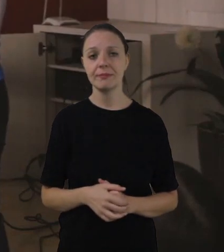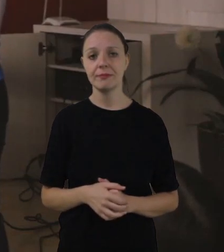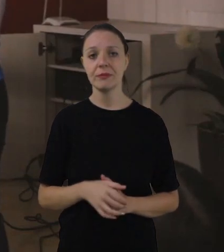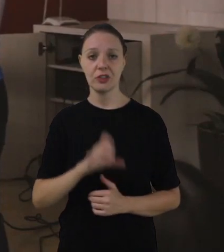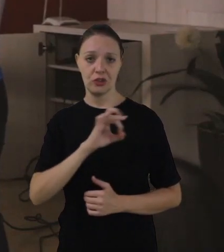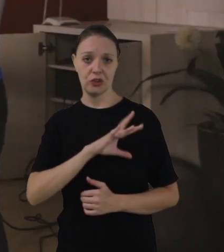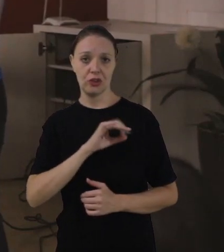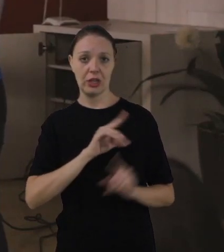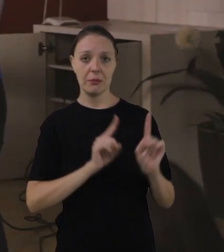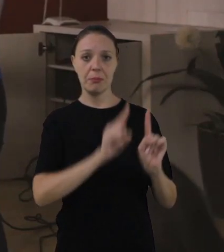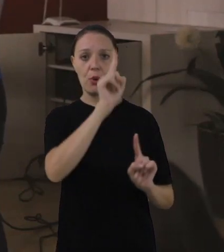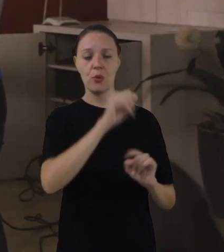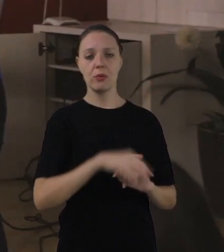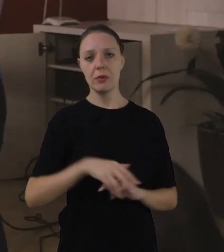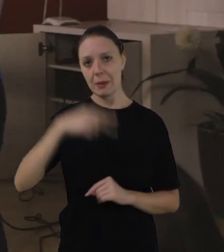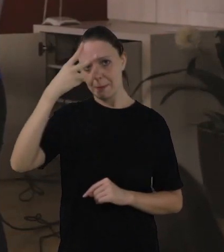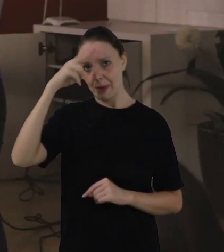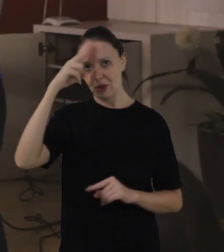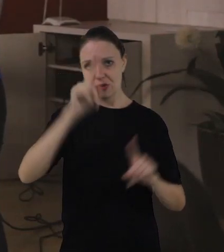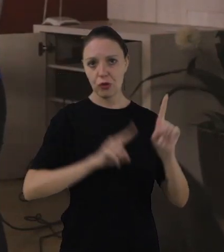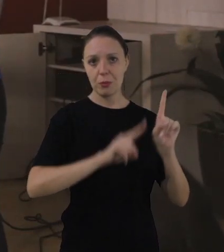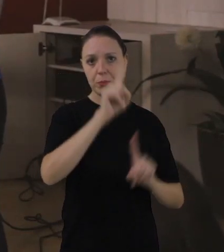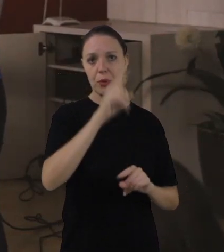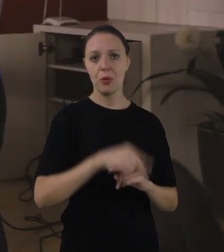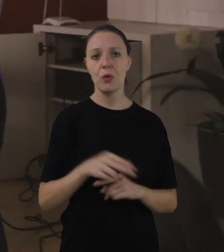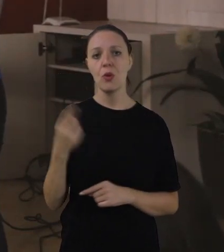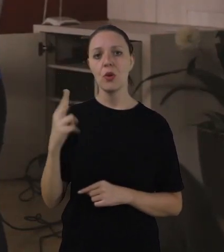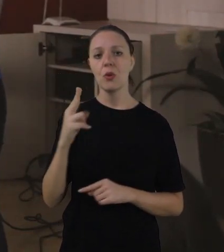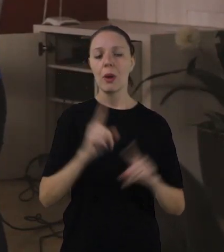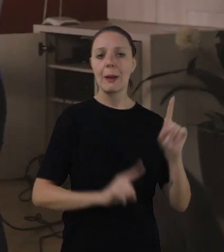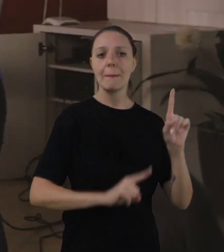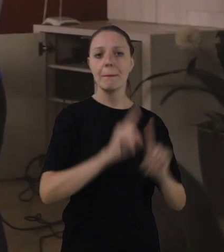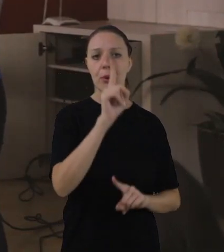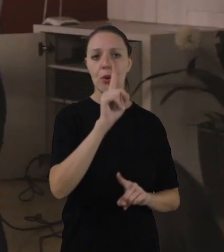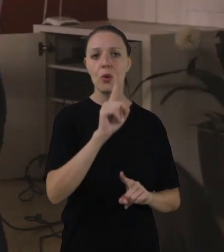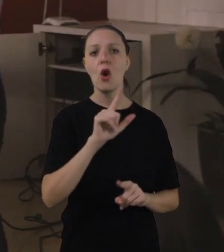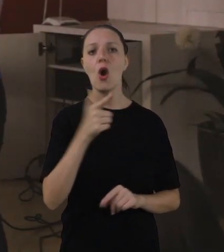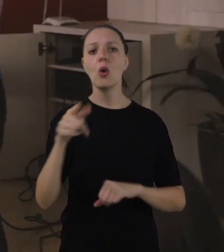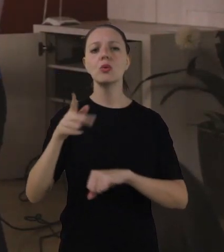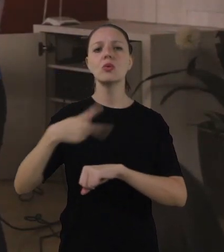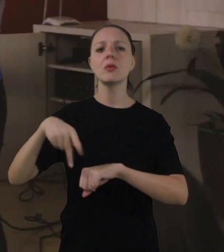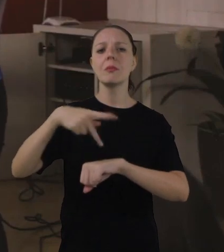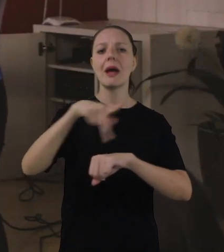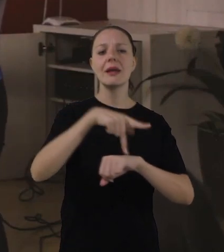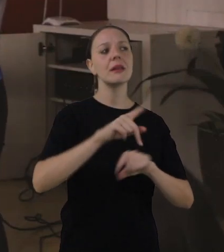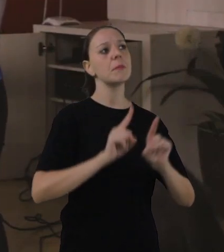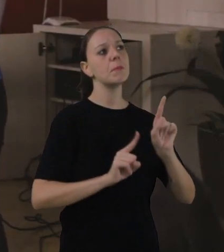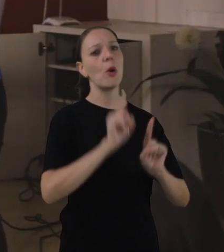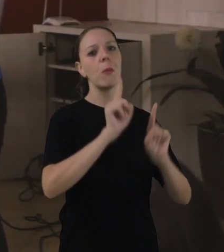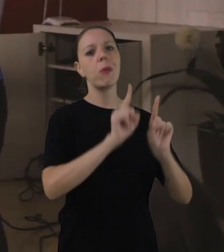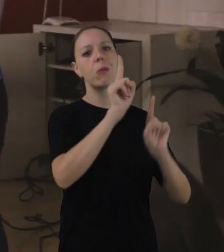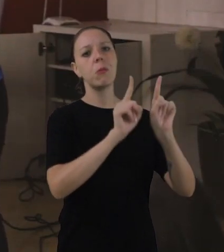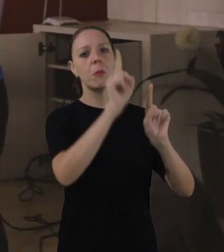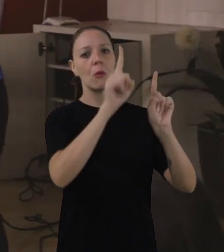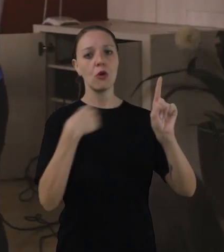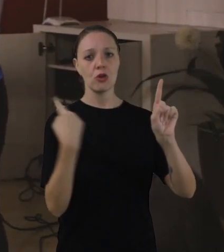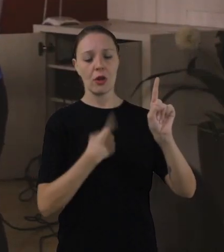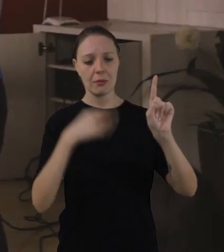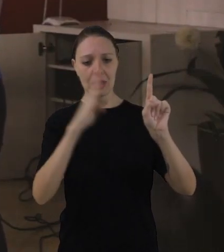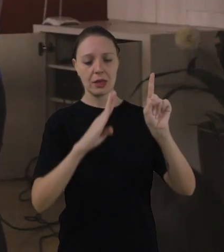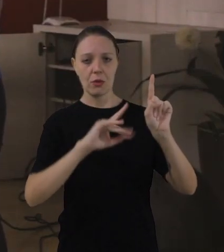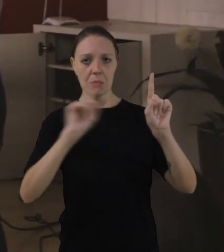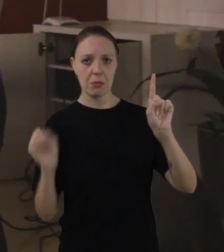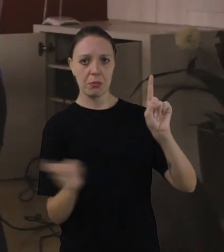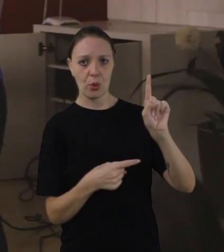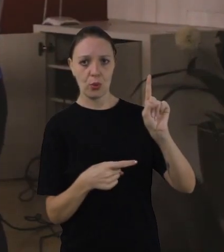para o Chile, para o México, para o Uruguai, para a Costa Rica, para a Colômbia, para a Jamaica, para o Peru, e estamos aqui. A gente só ganha da